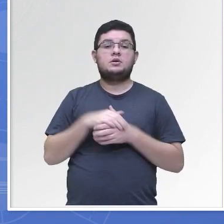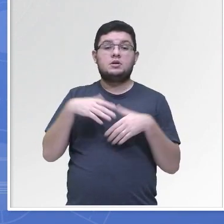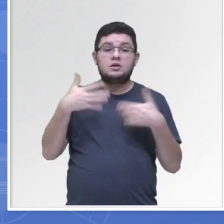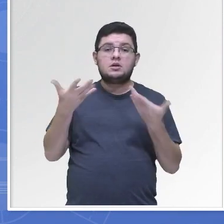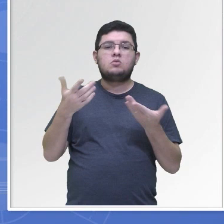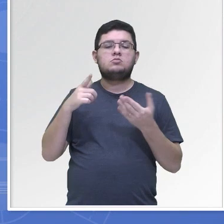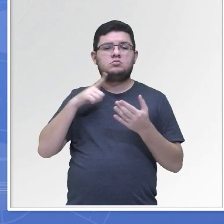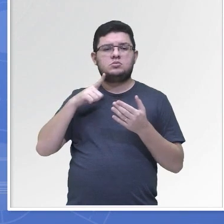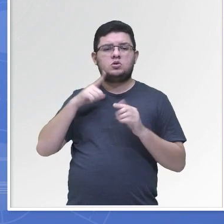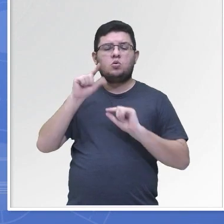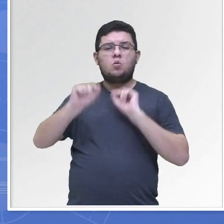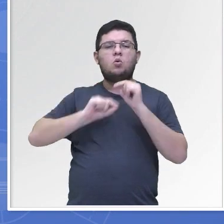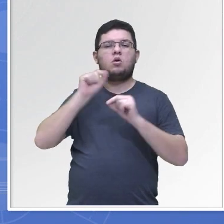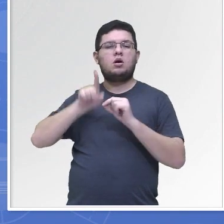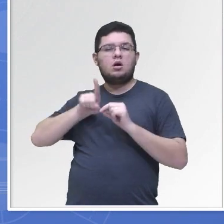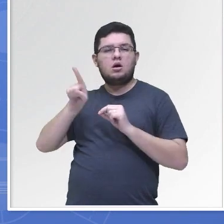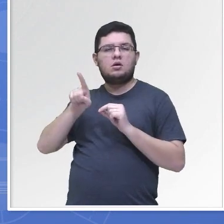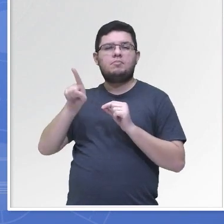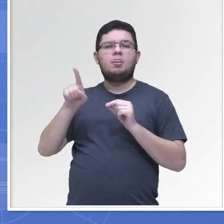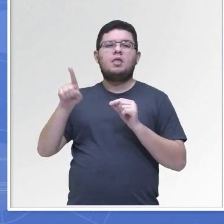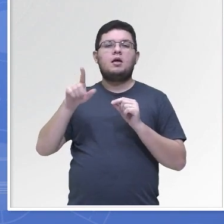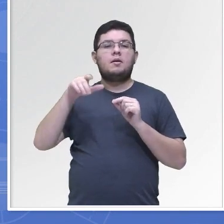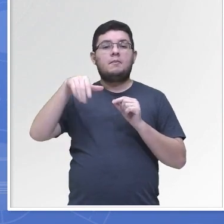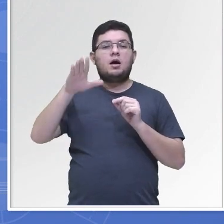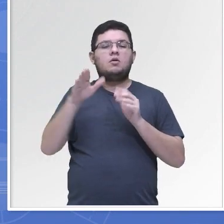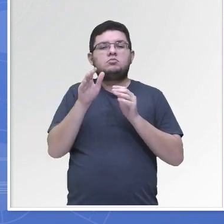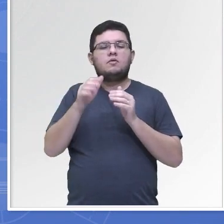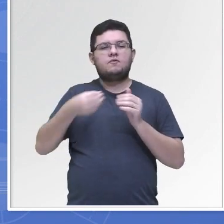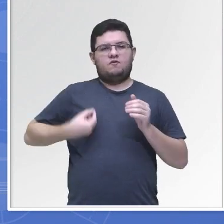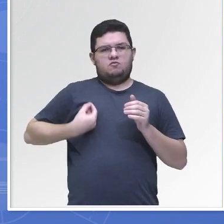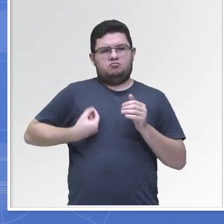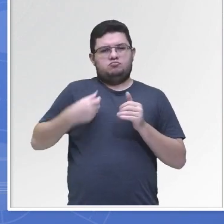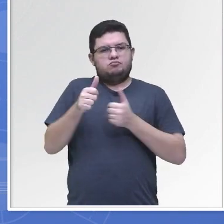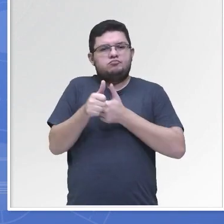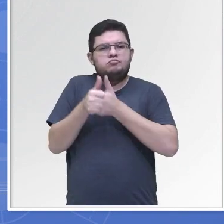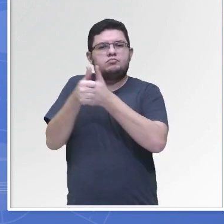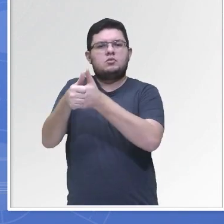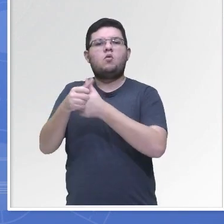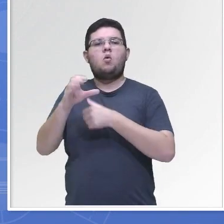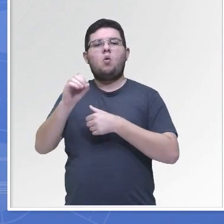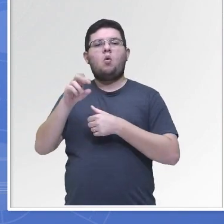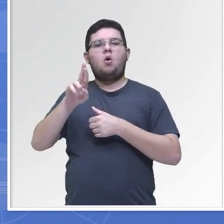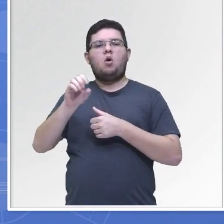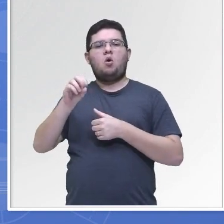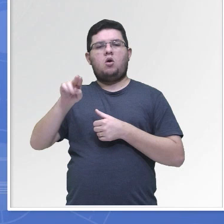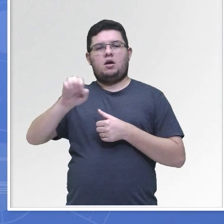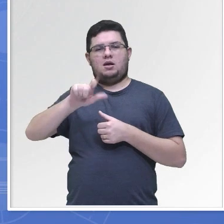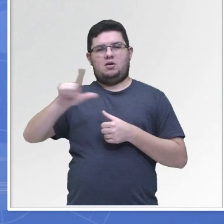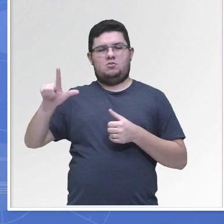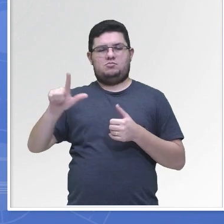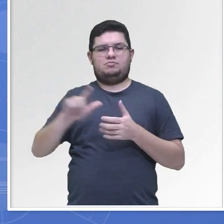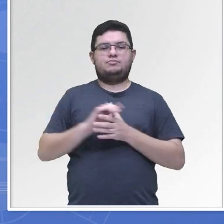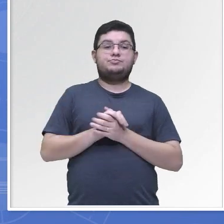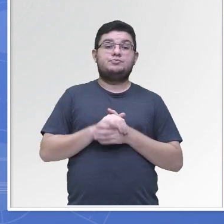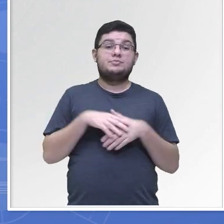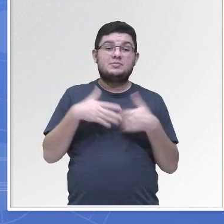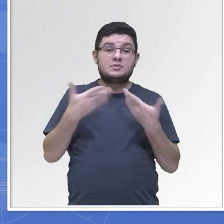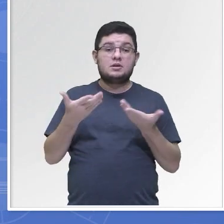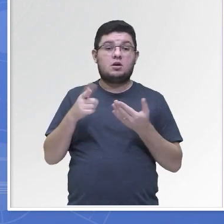é uma frase assim que nos traz muitas reflexões. O coronelismo, fenômeno político da Primeira